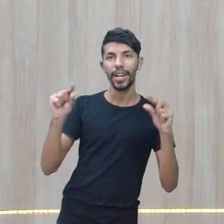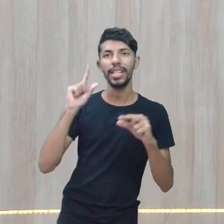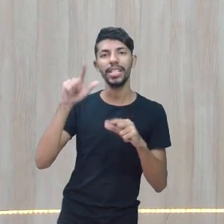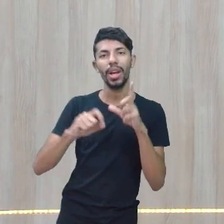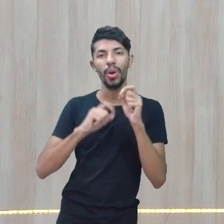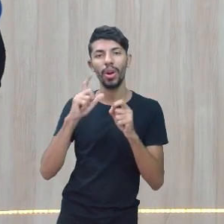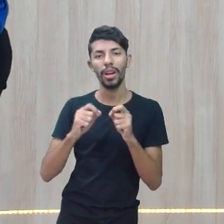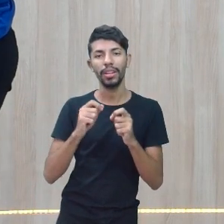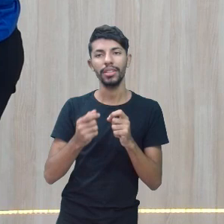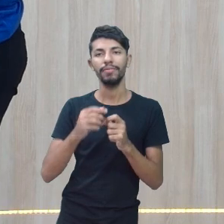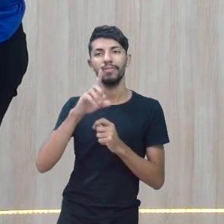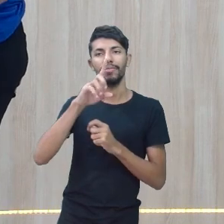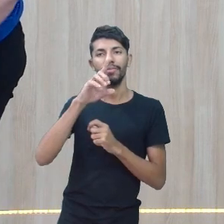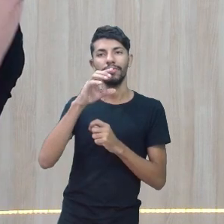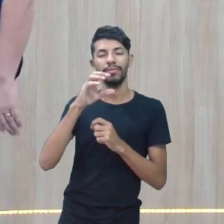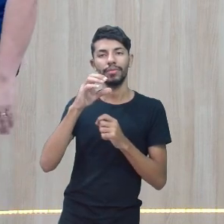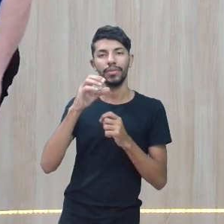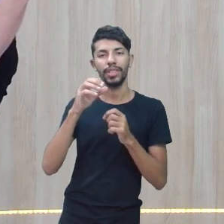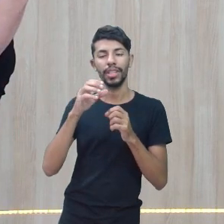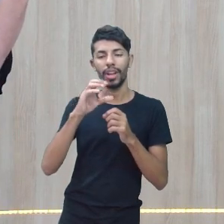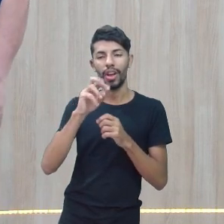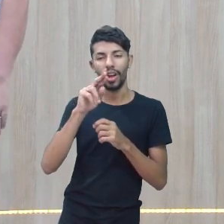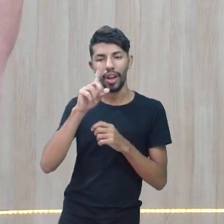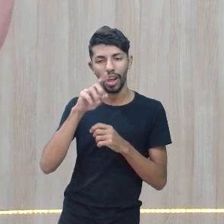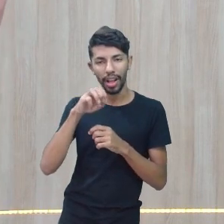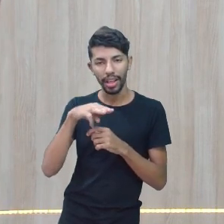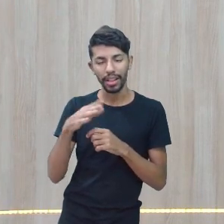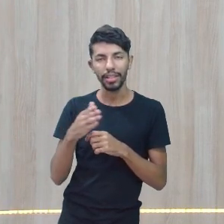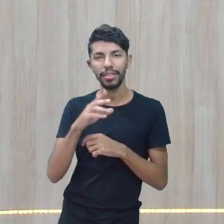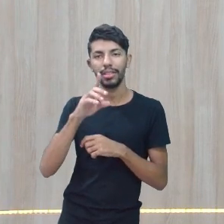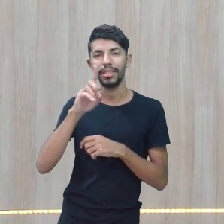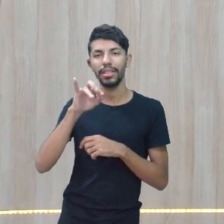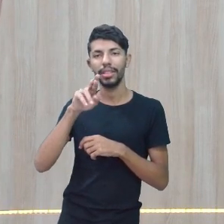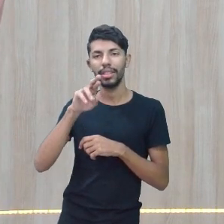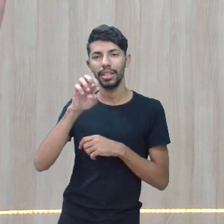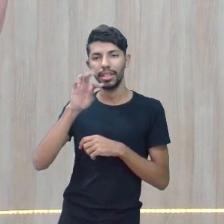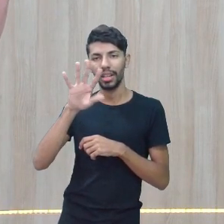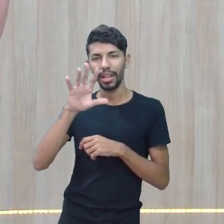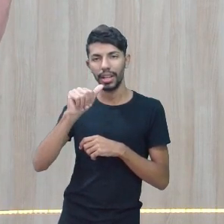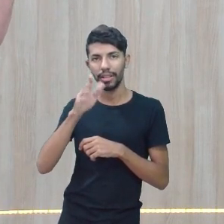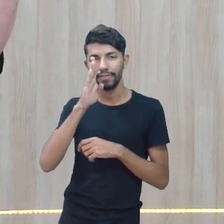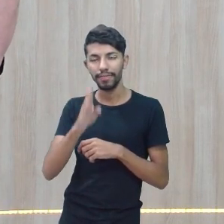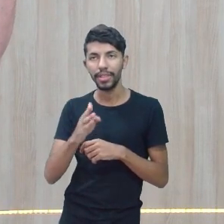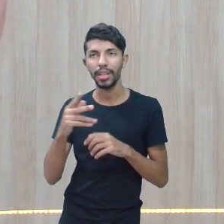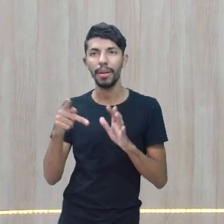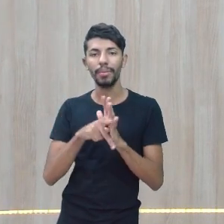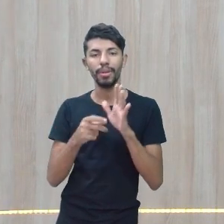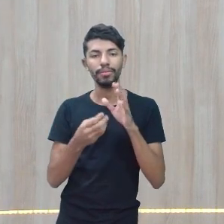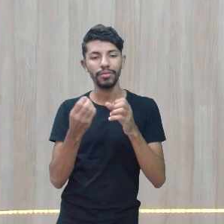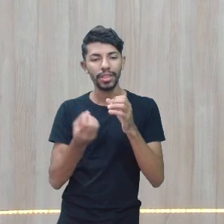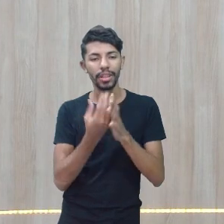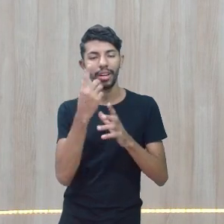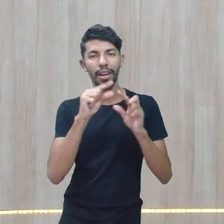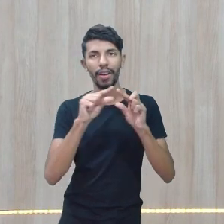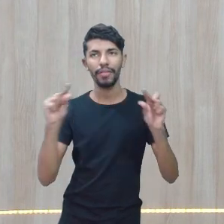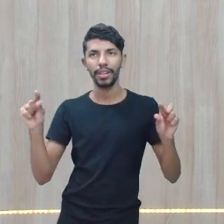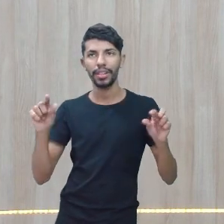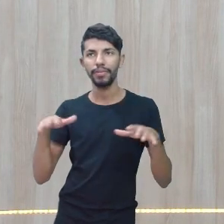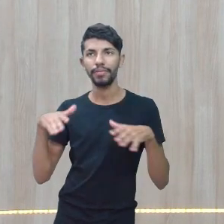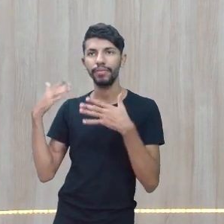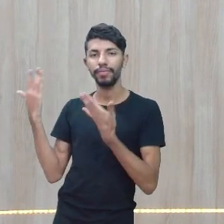construção da oração. Então, nós temos aqui o sujeito composto antes do verbo e nós temos o verbo aqui,